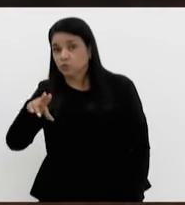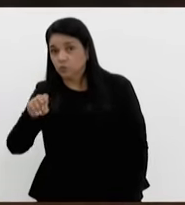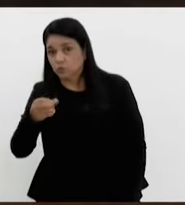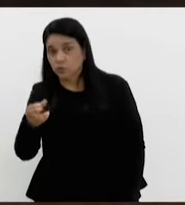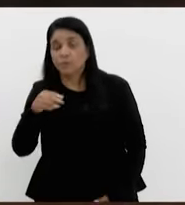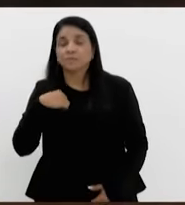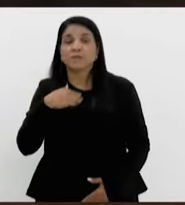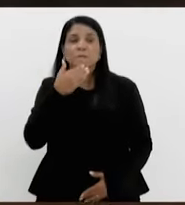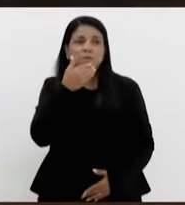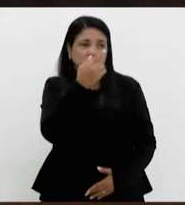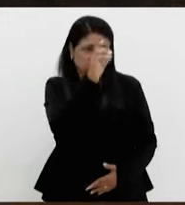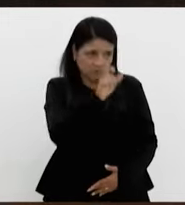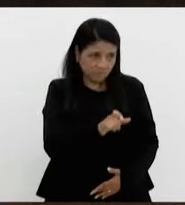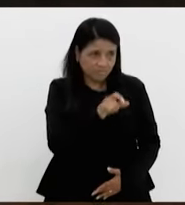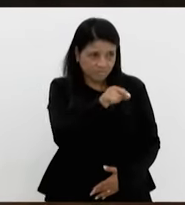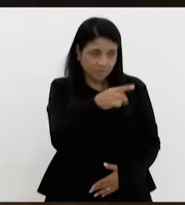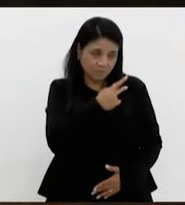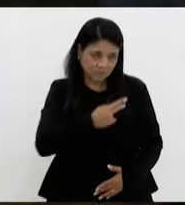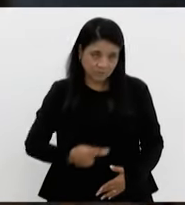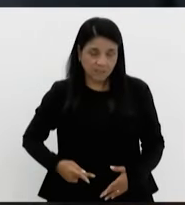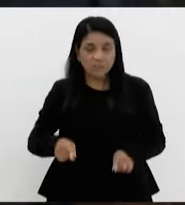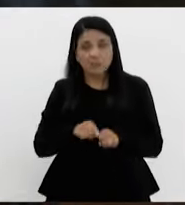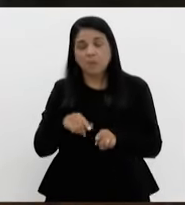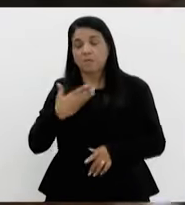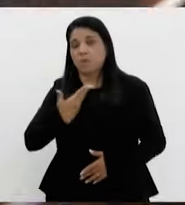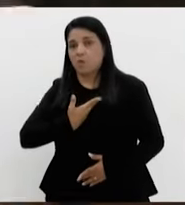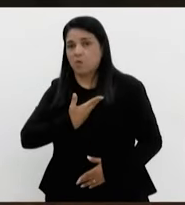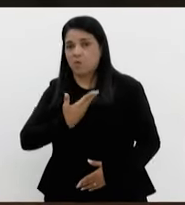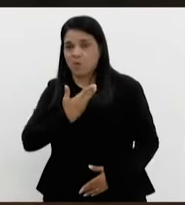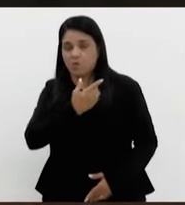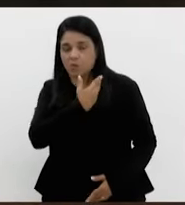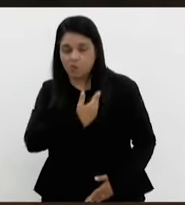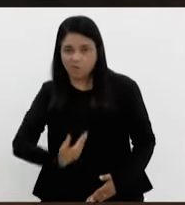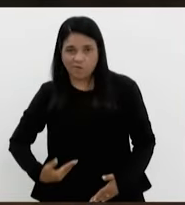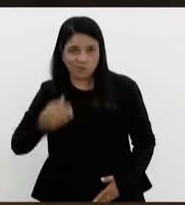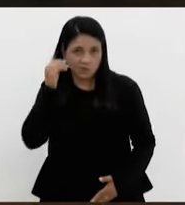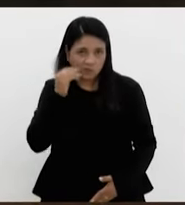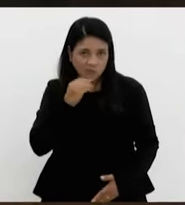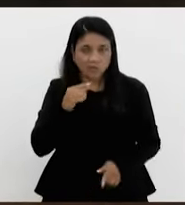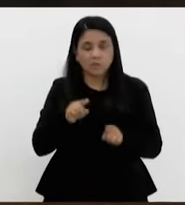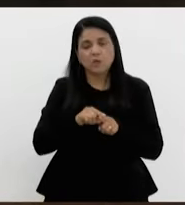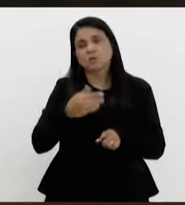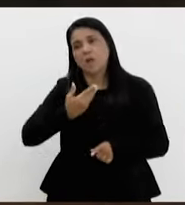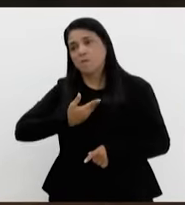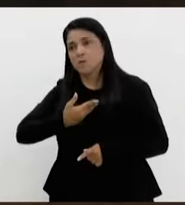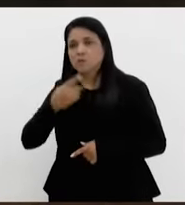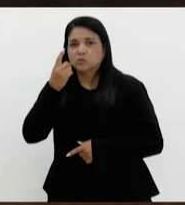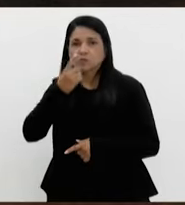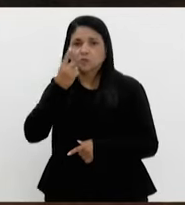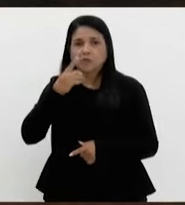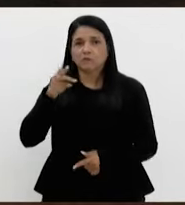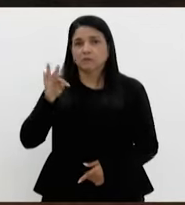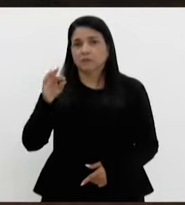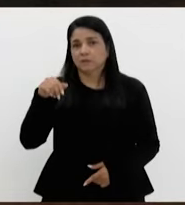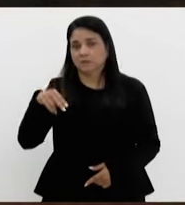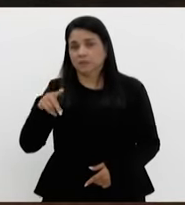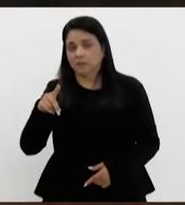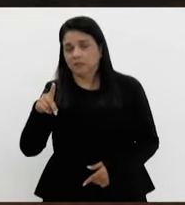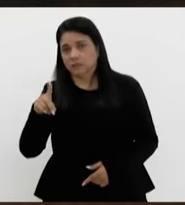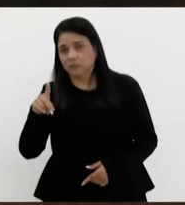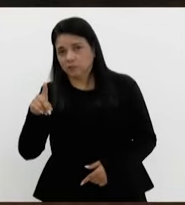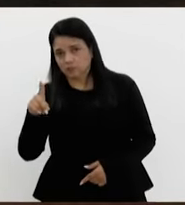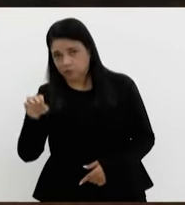governador Cláudio Castro, aos meus colegas da Comissão de Saúde dessa casa, deputado Tange, deputada